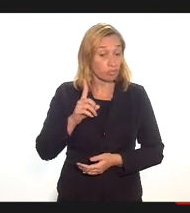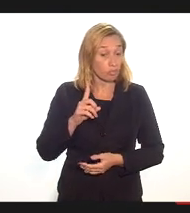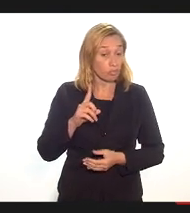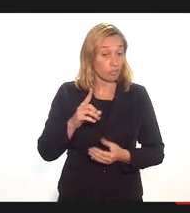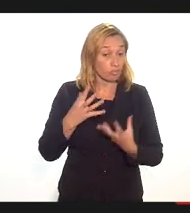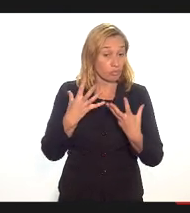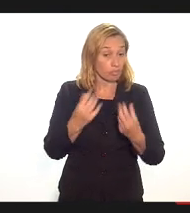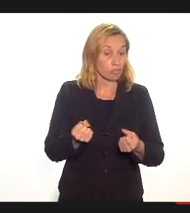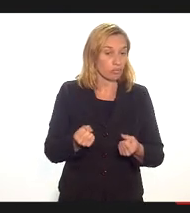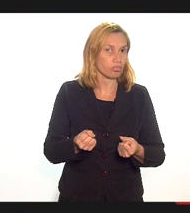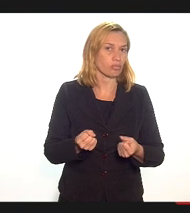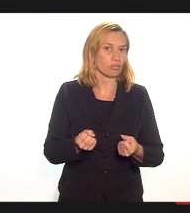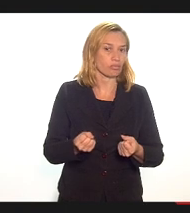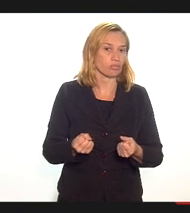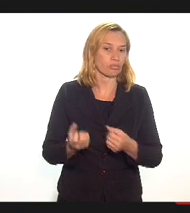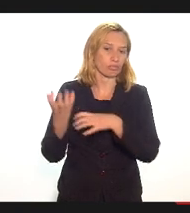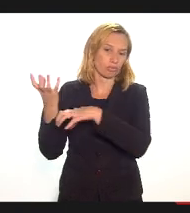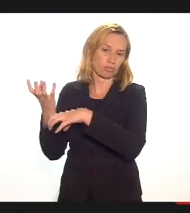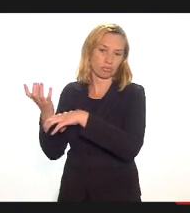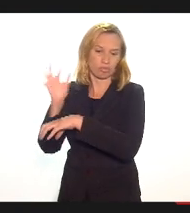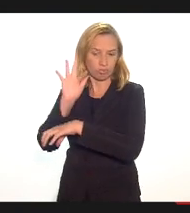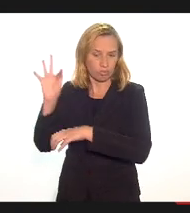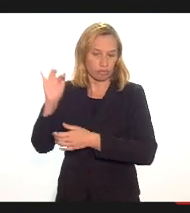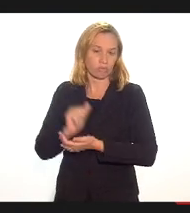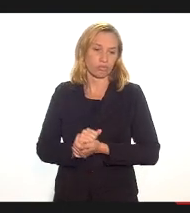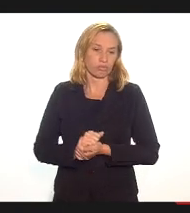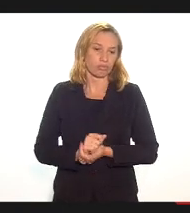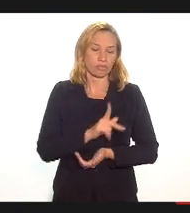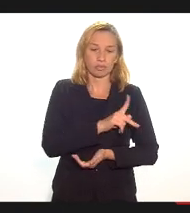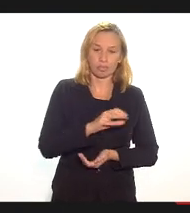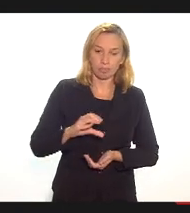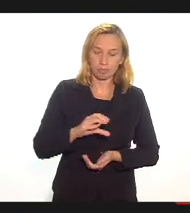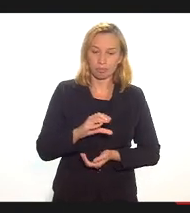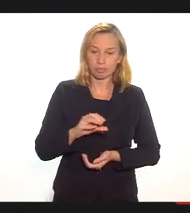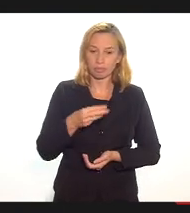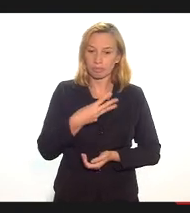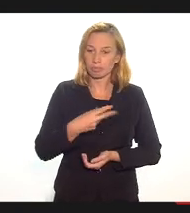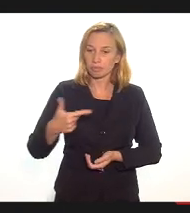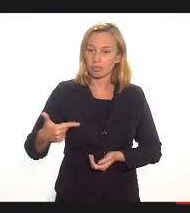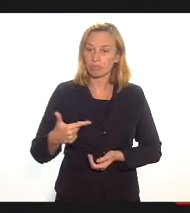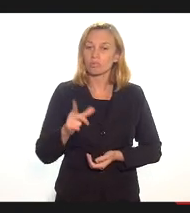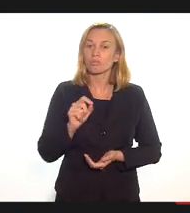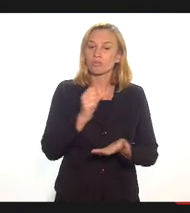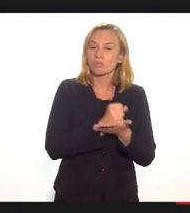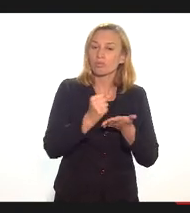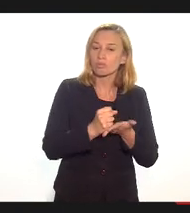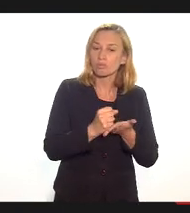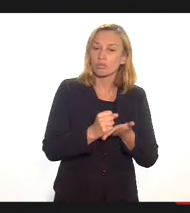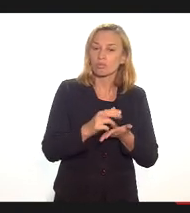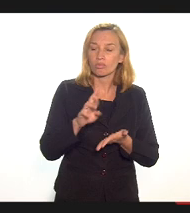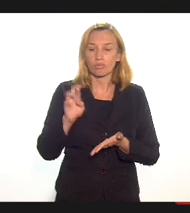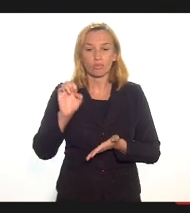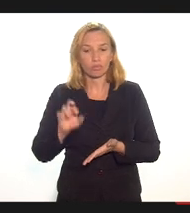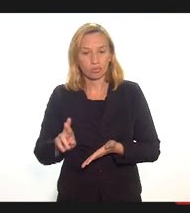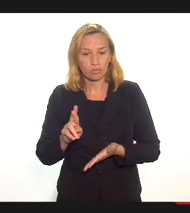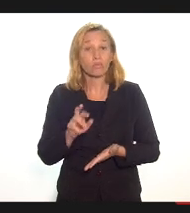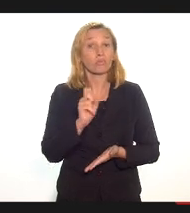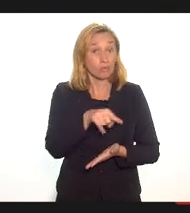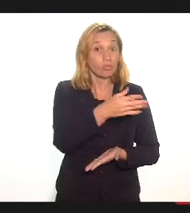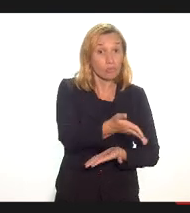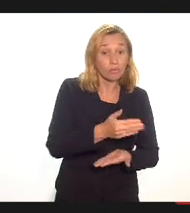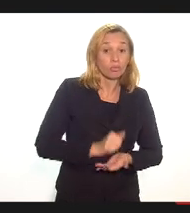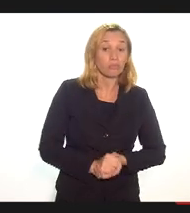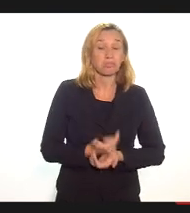apreciada junto à Câmara Federal, que é a PEC 32. O que eles estão fazendo com o contrato da Reddor é isso. Não